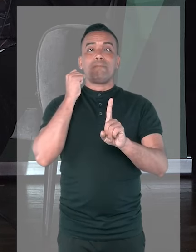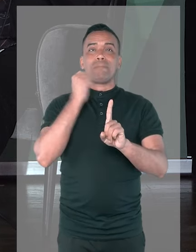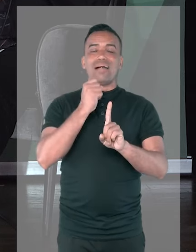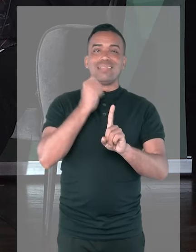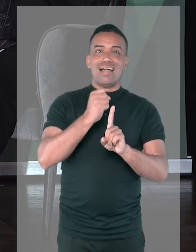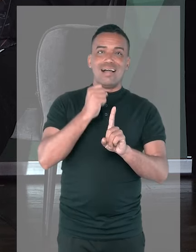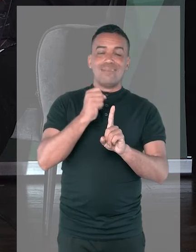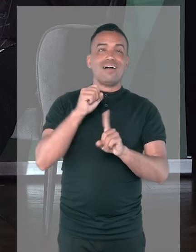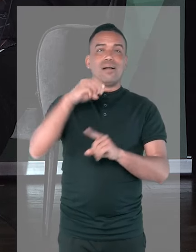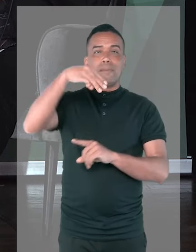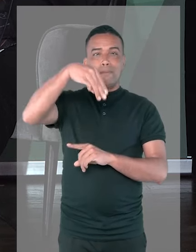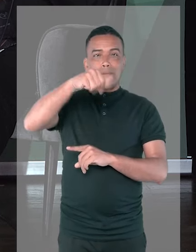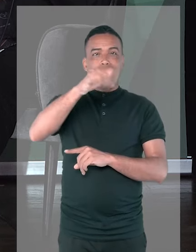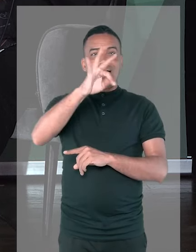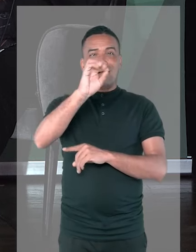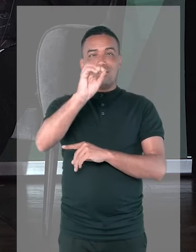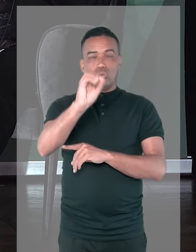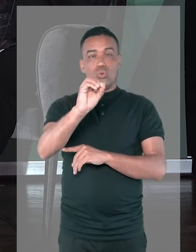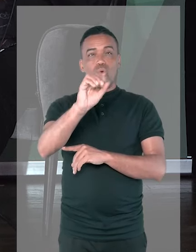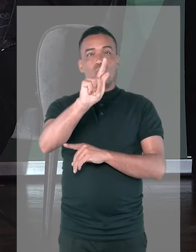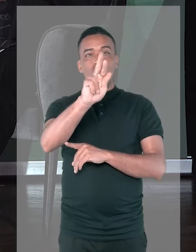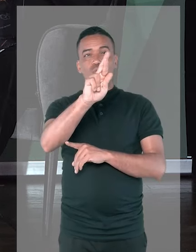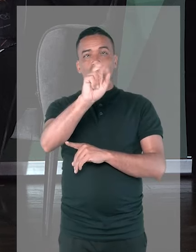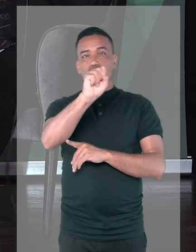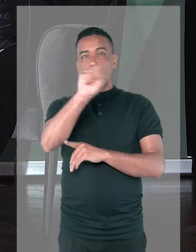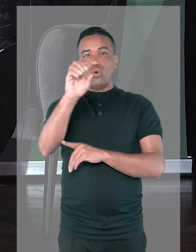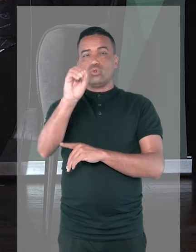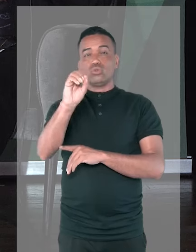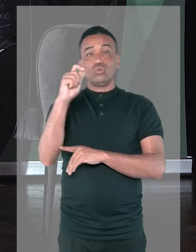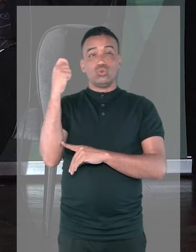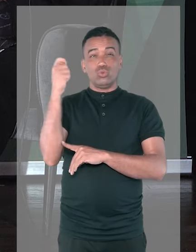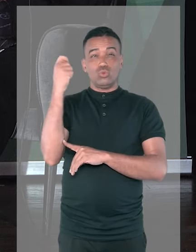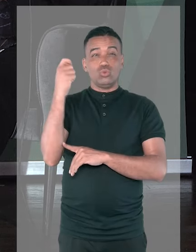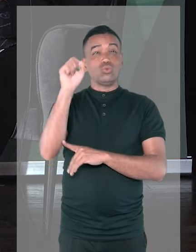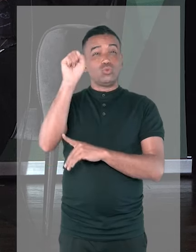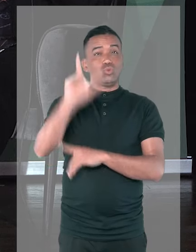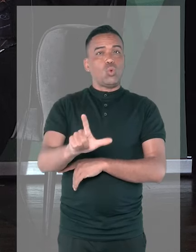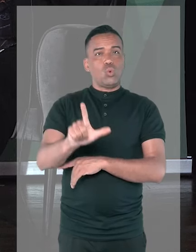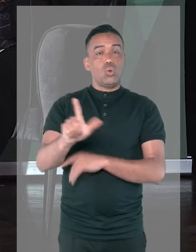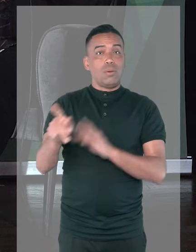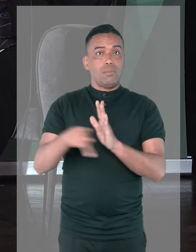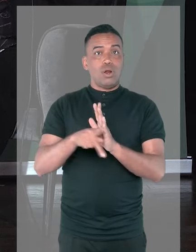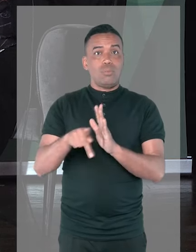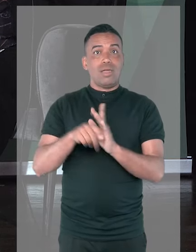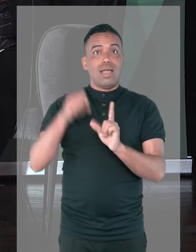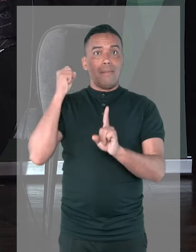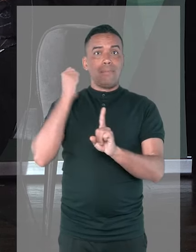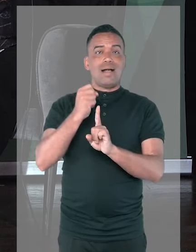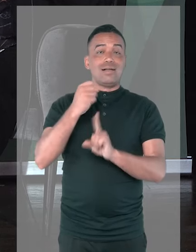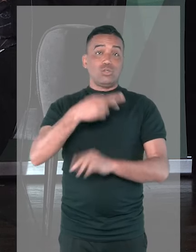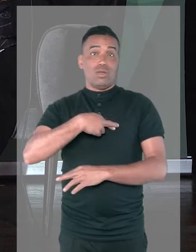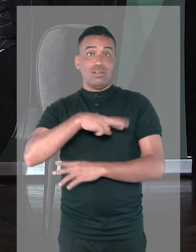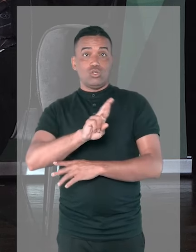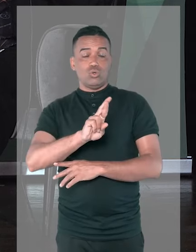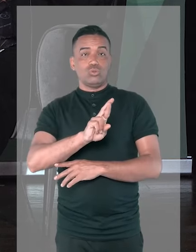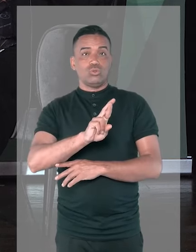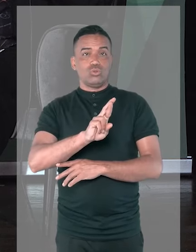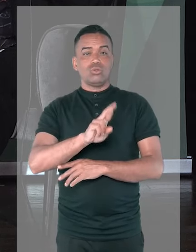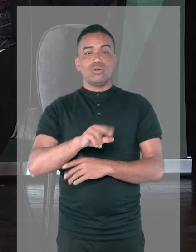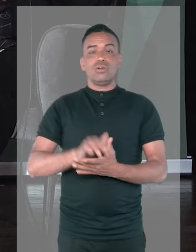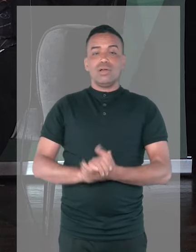no Mato Grosso do Sul que estava começando a se dedicar à carne, ao abate religioso. O abate religioso é o abate